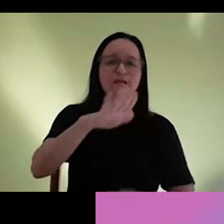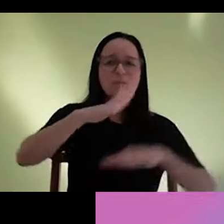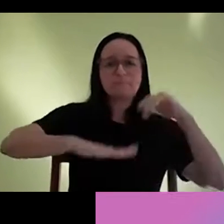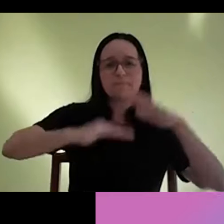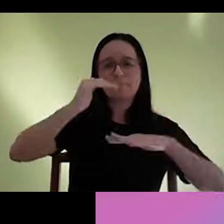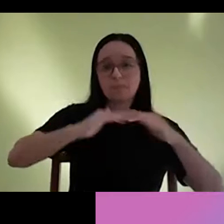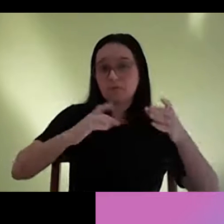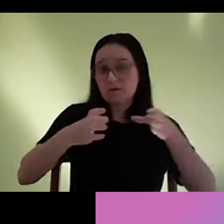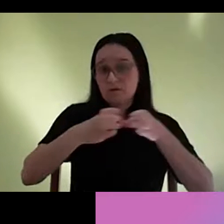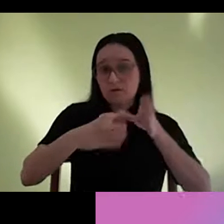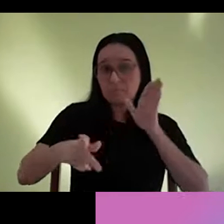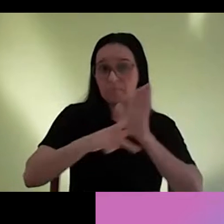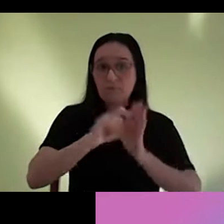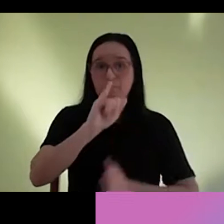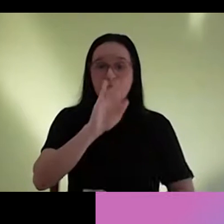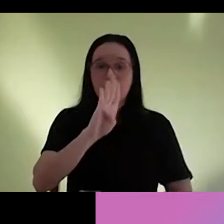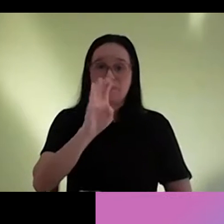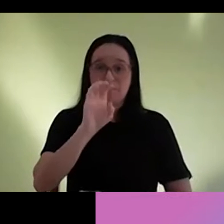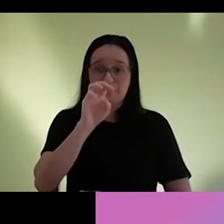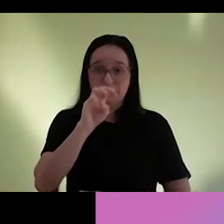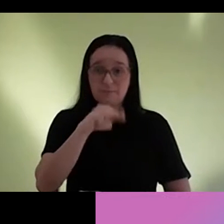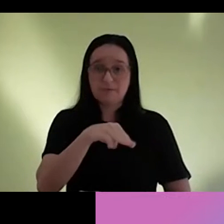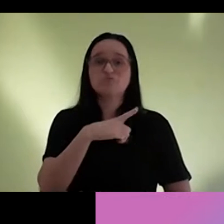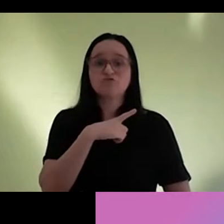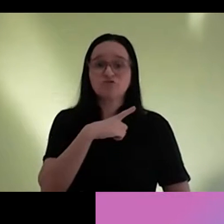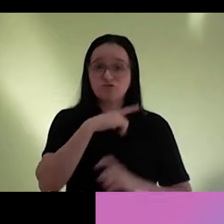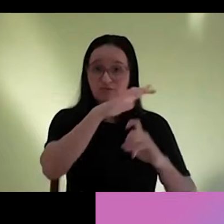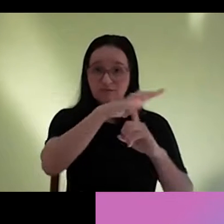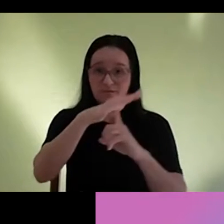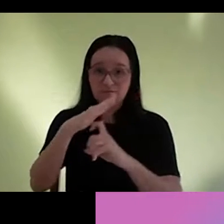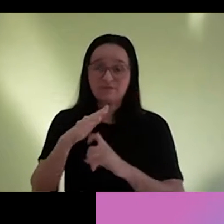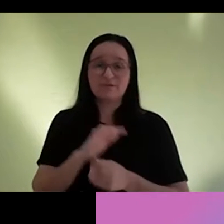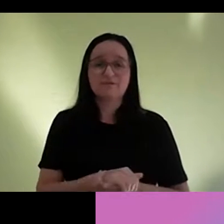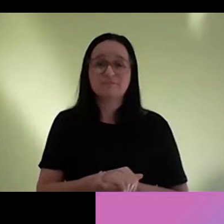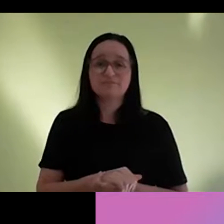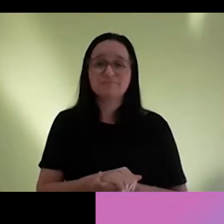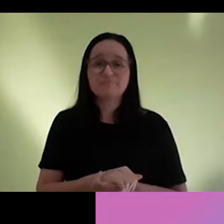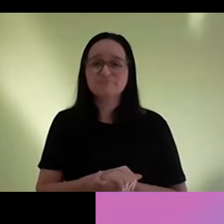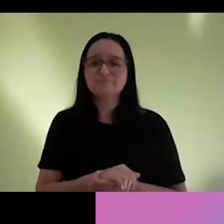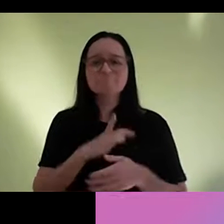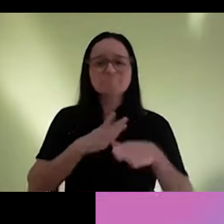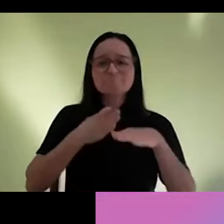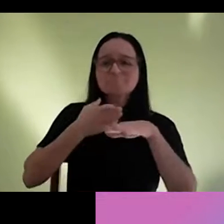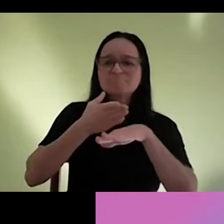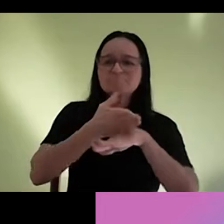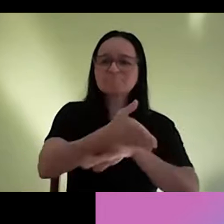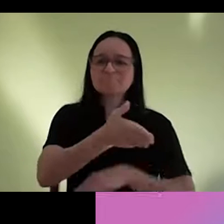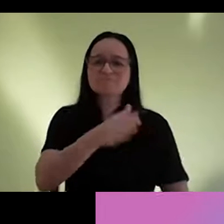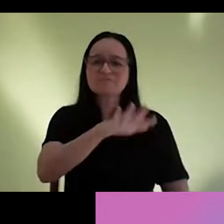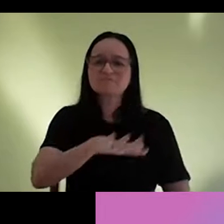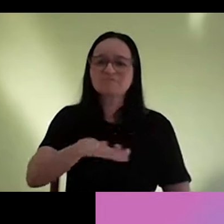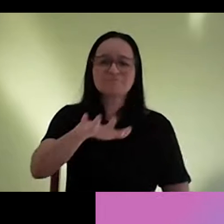IBM você pode acessar por dentro do stand mesmo o site corporativo